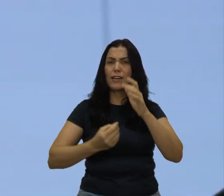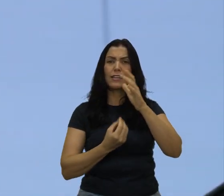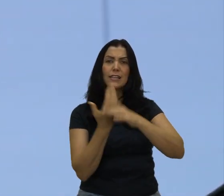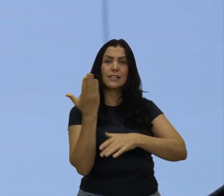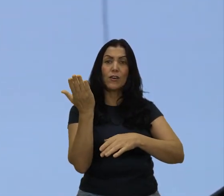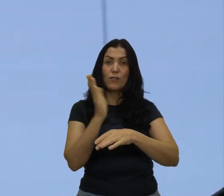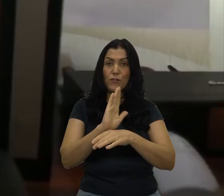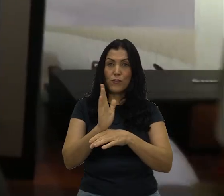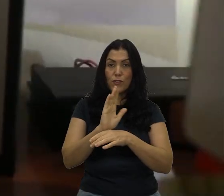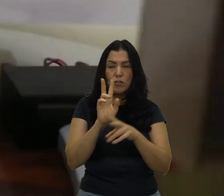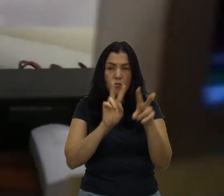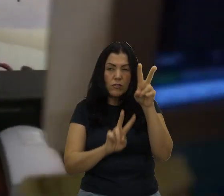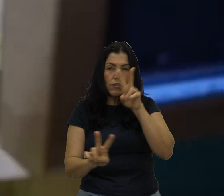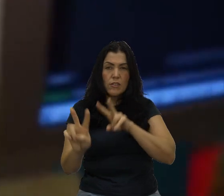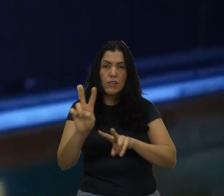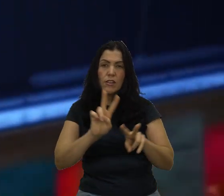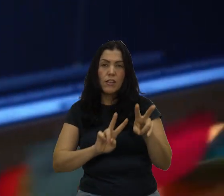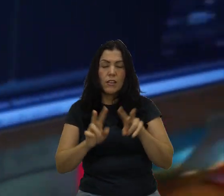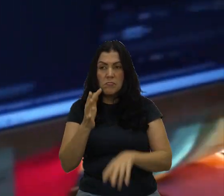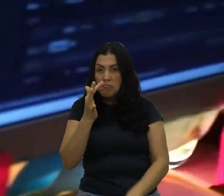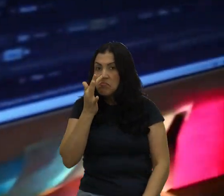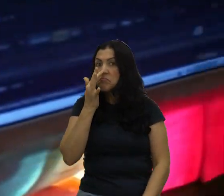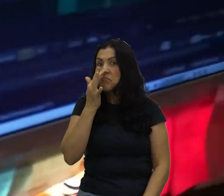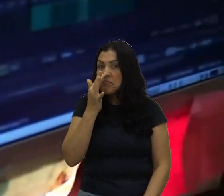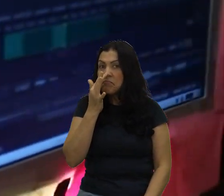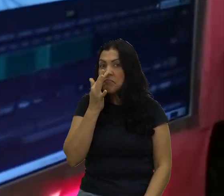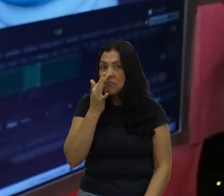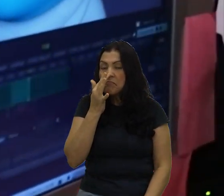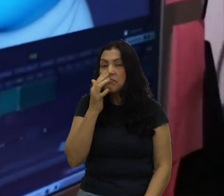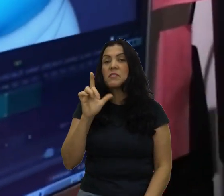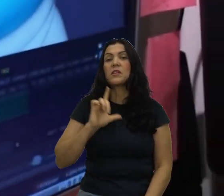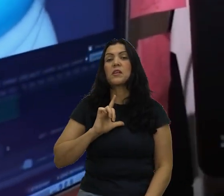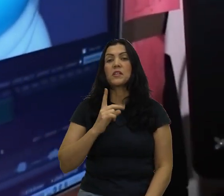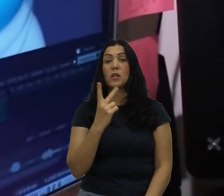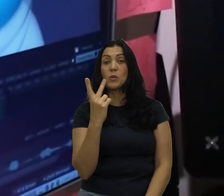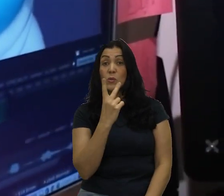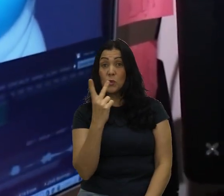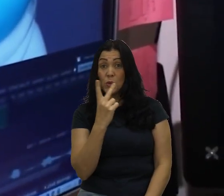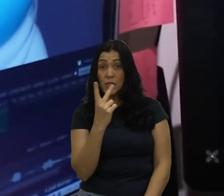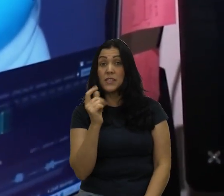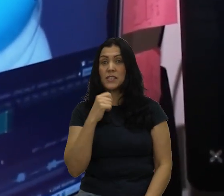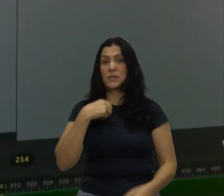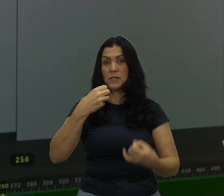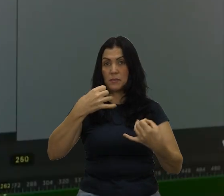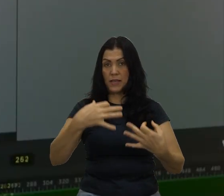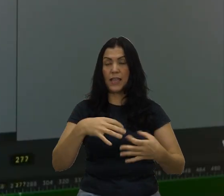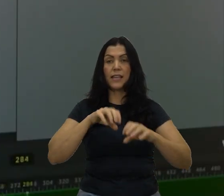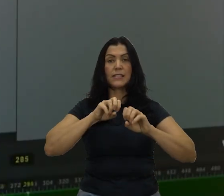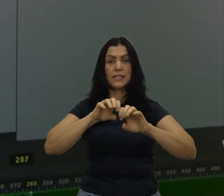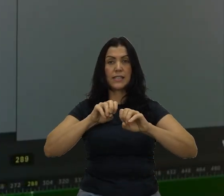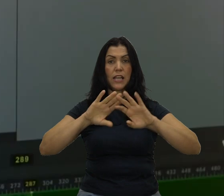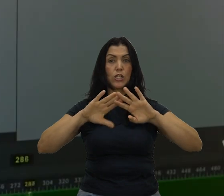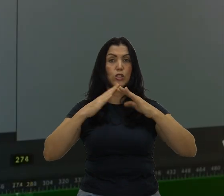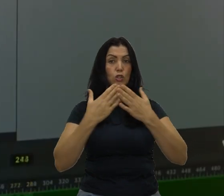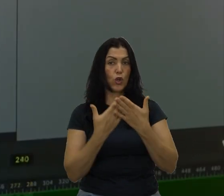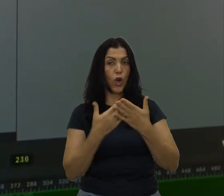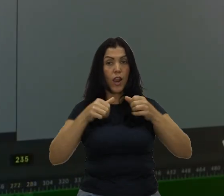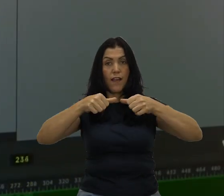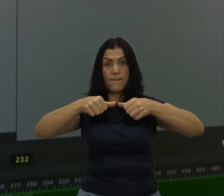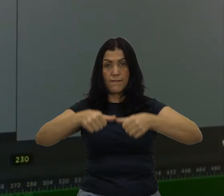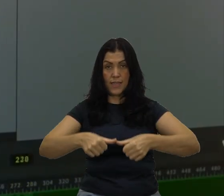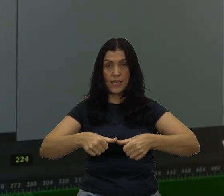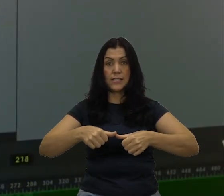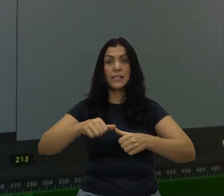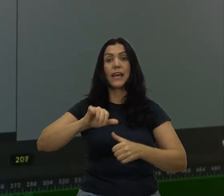possibilita a criação de vídeos com efeitos visuais impressionantes. Estas 2 técnicas são ensinadas na